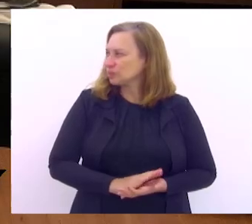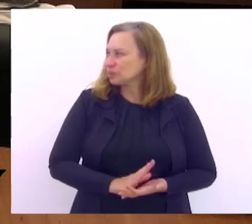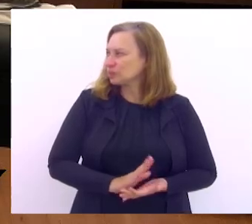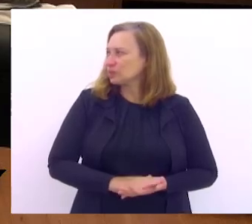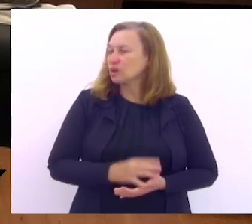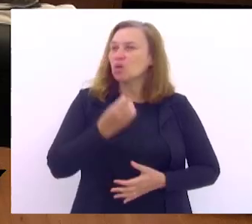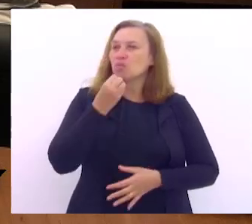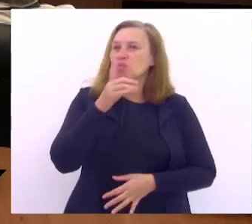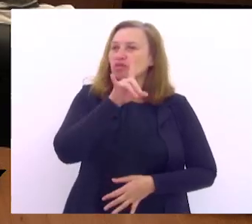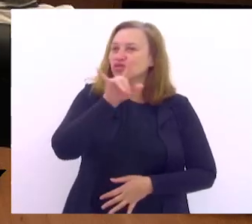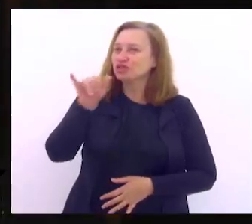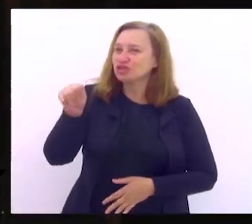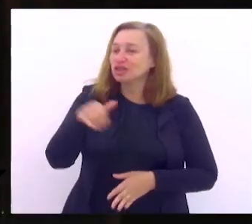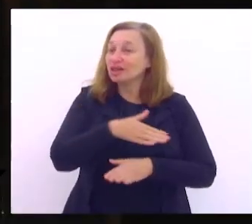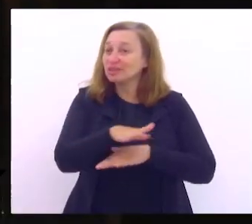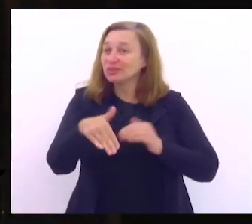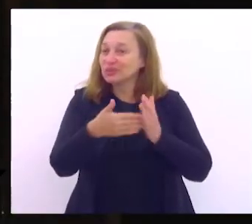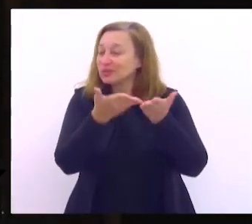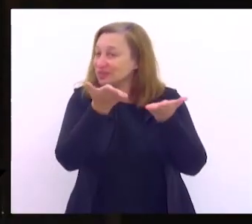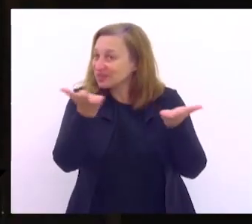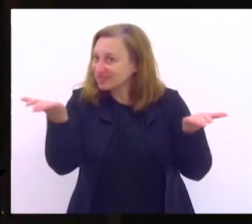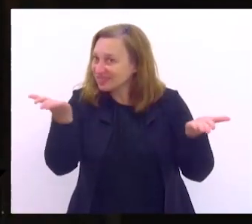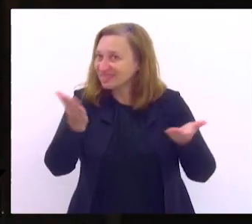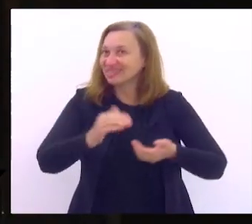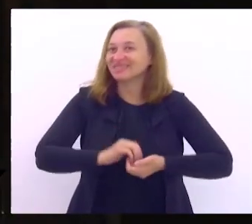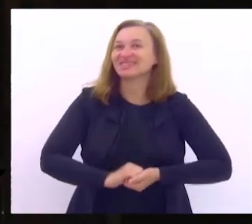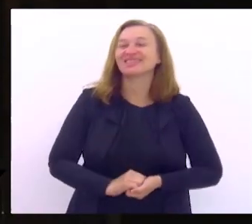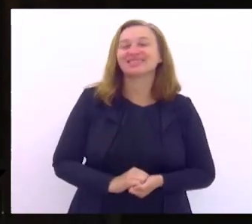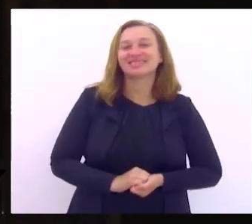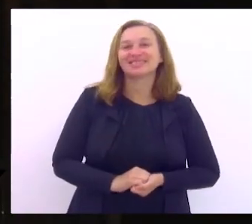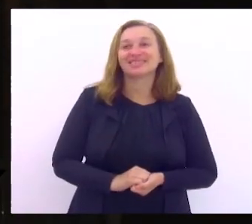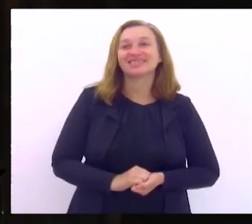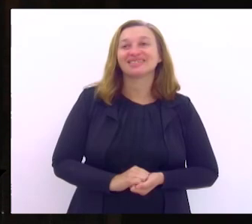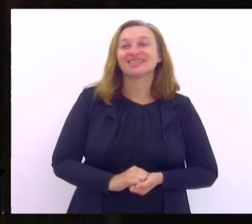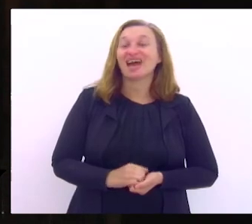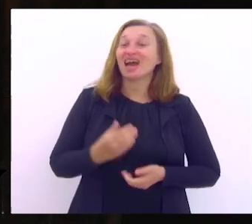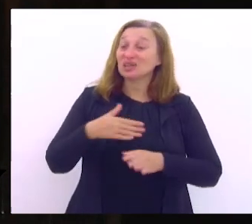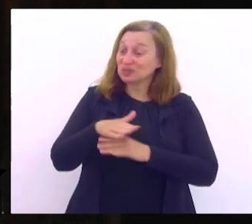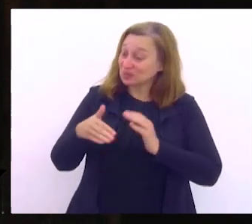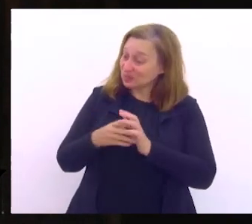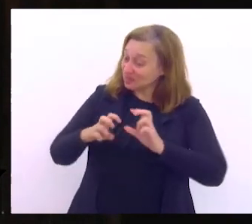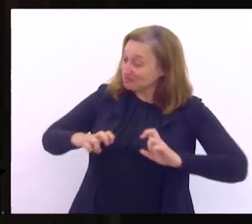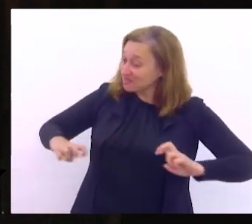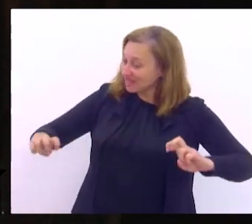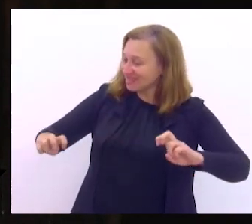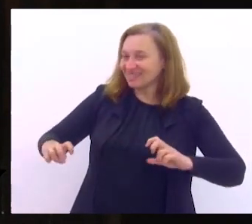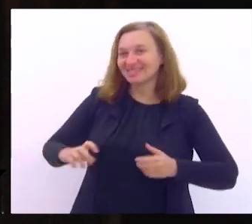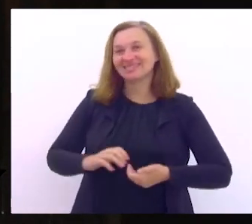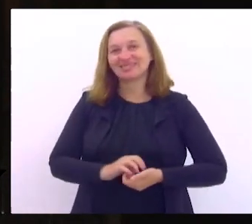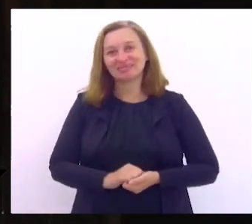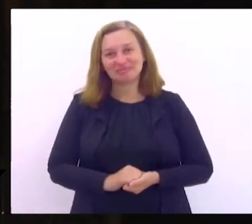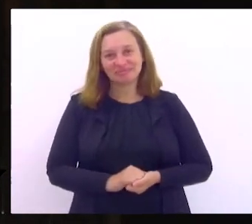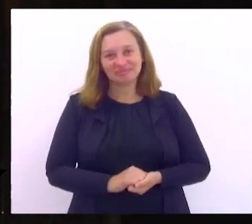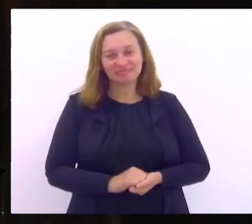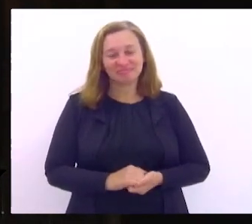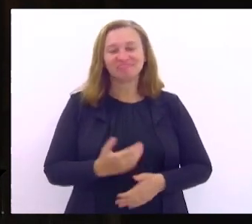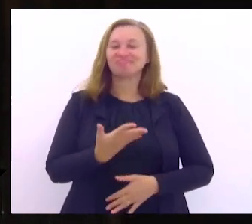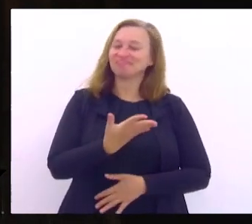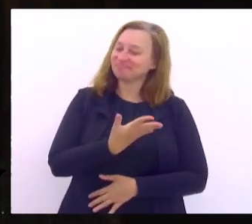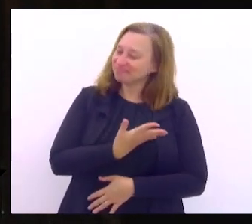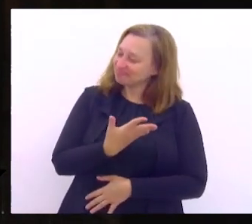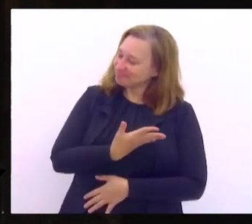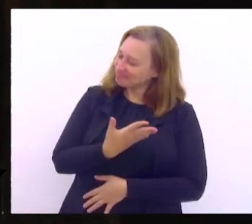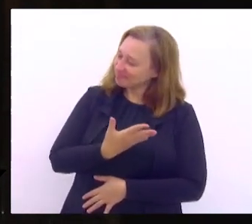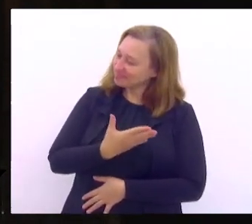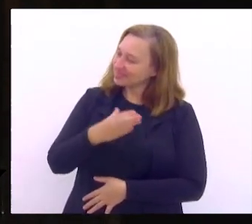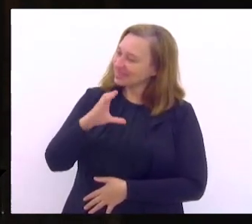Bom dia a todos, senhoras e senhores, toda a mesa, que é o meu colega